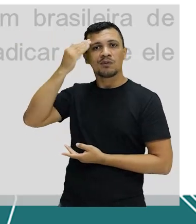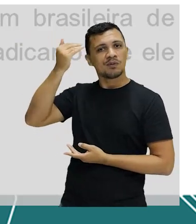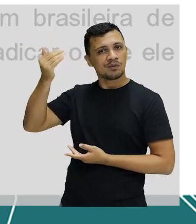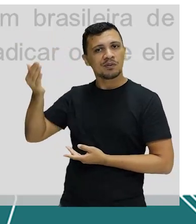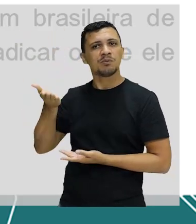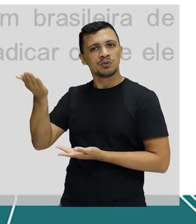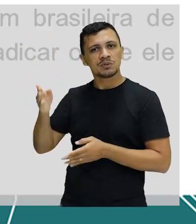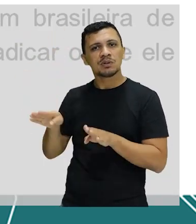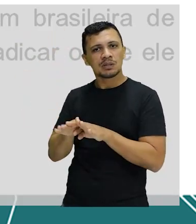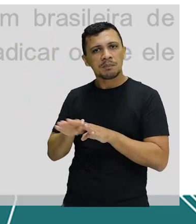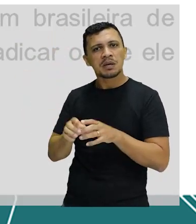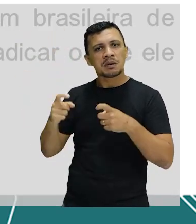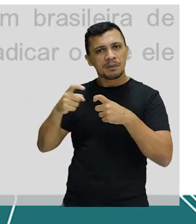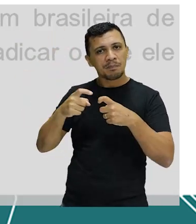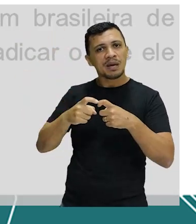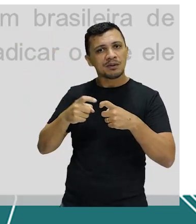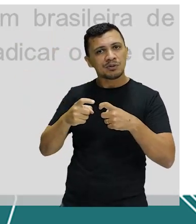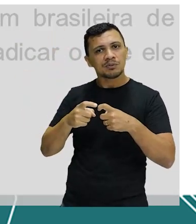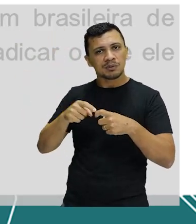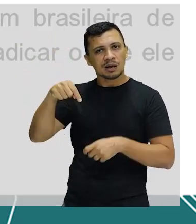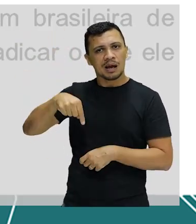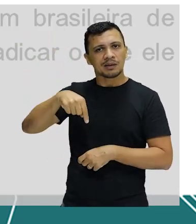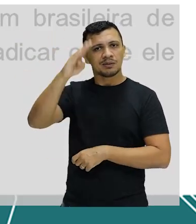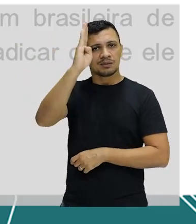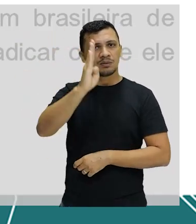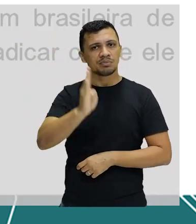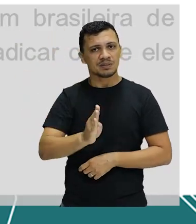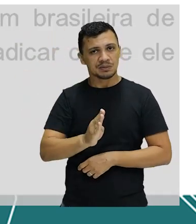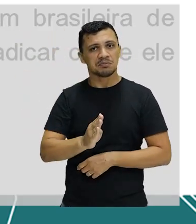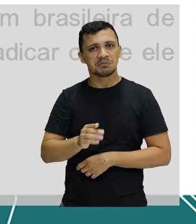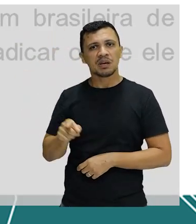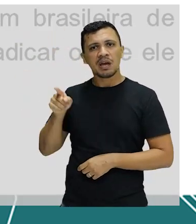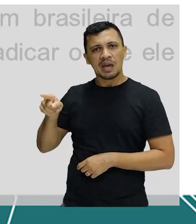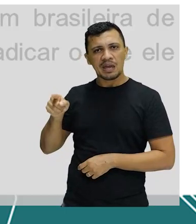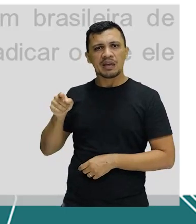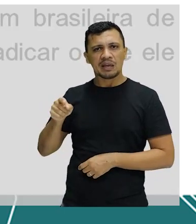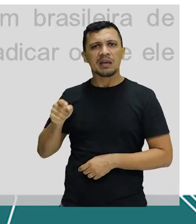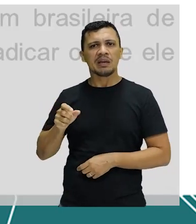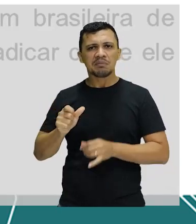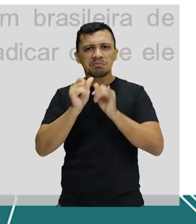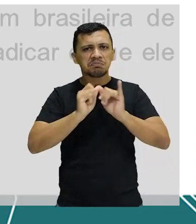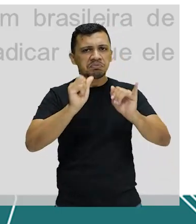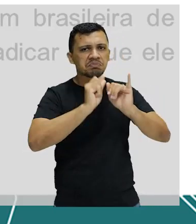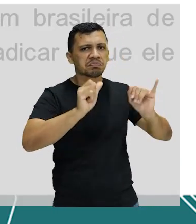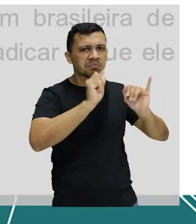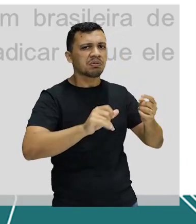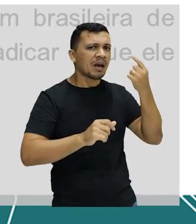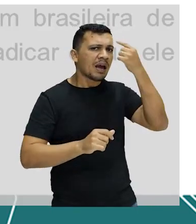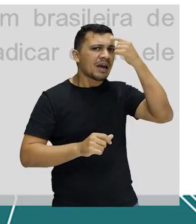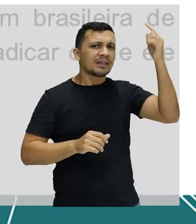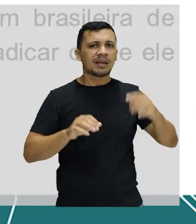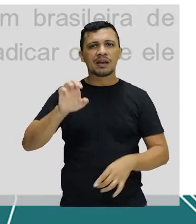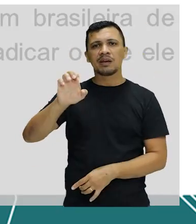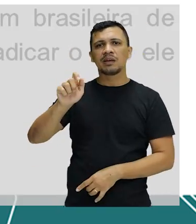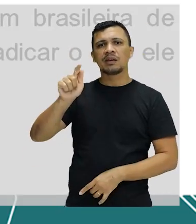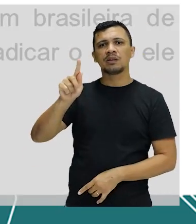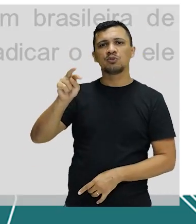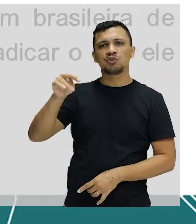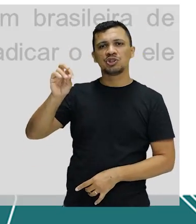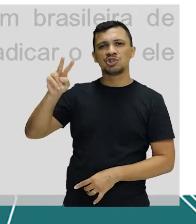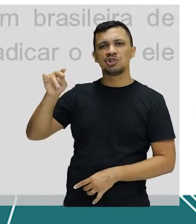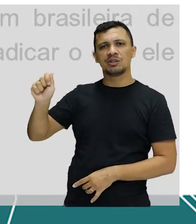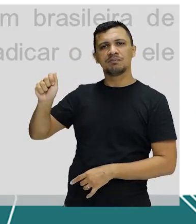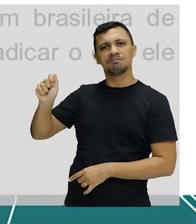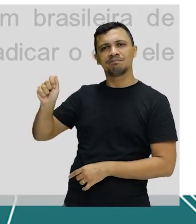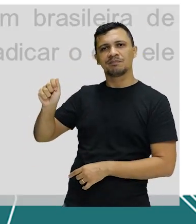um médico também, um dos maiores defensores do eugenismo no Brasil. Além de ser um dos fundadores da Sociedade Eugênica de